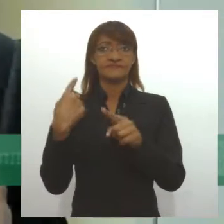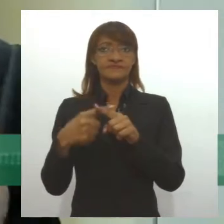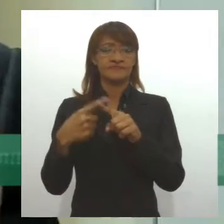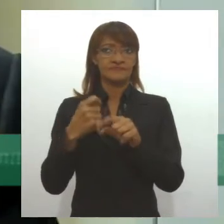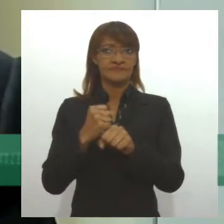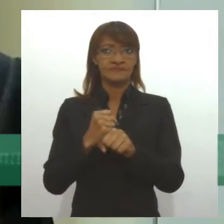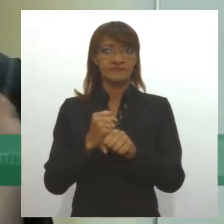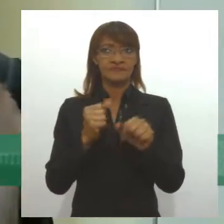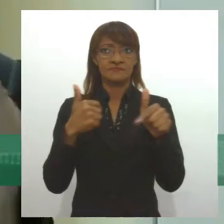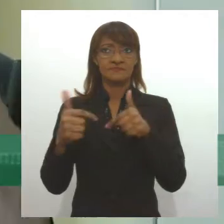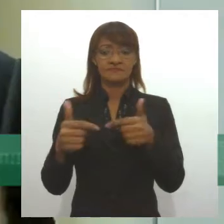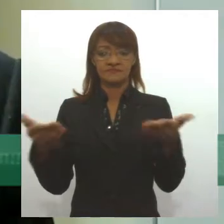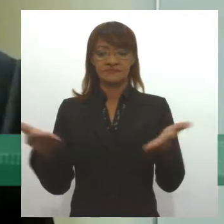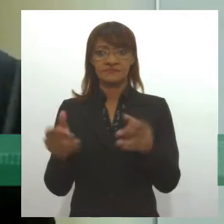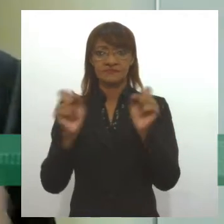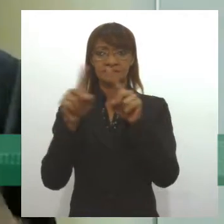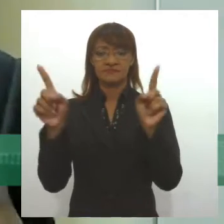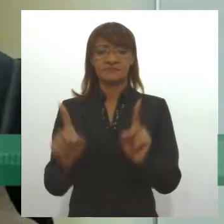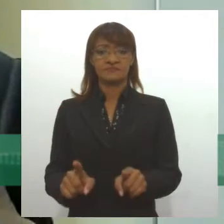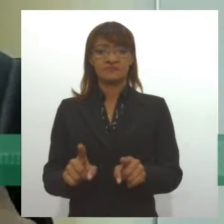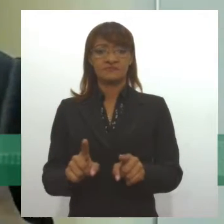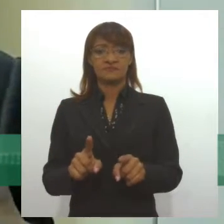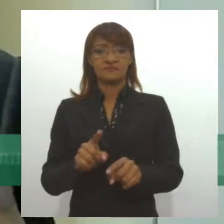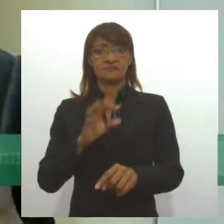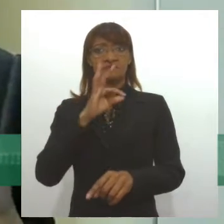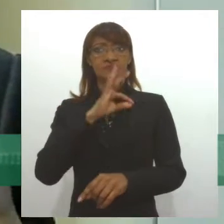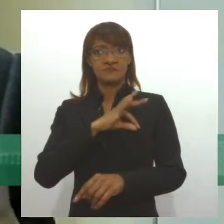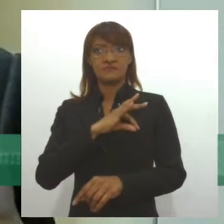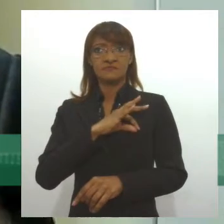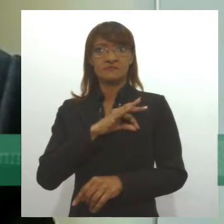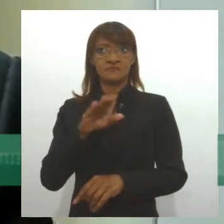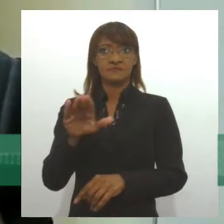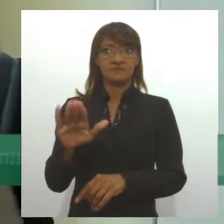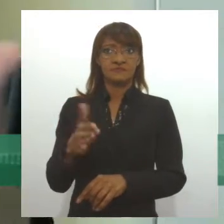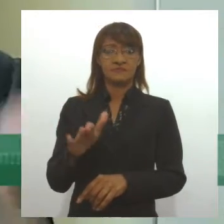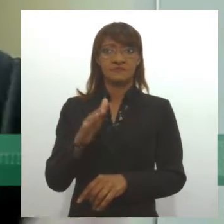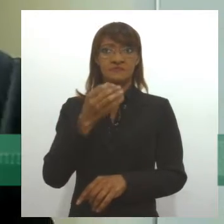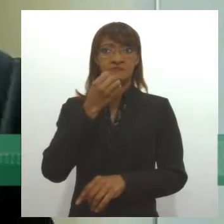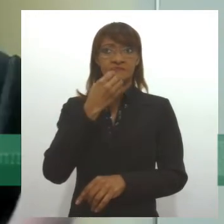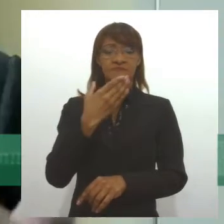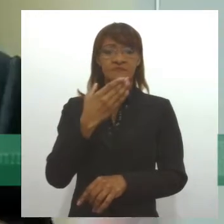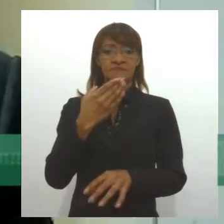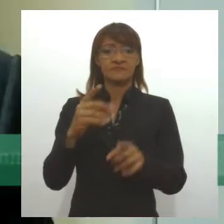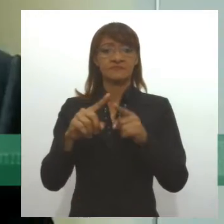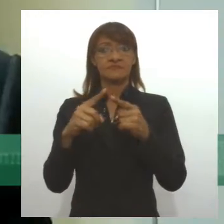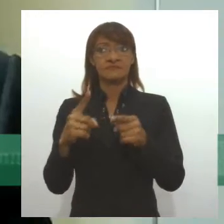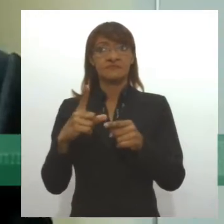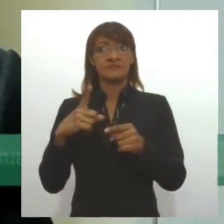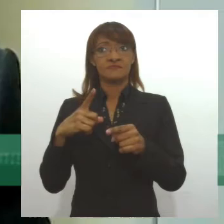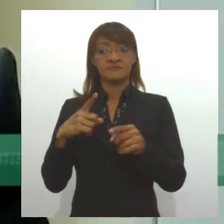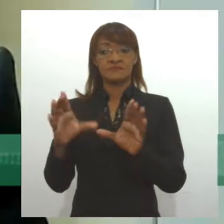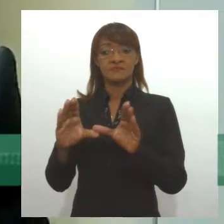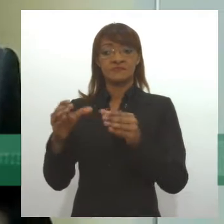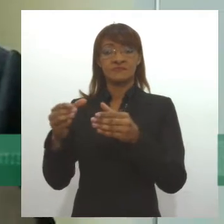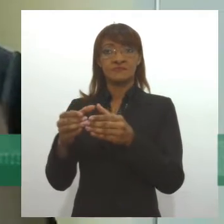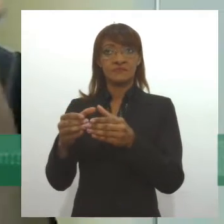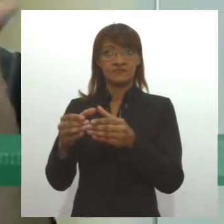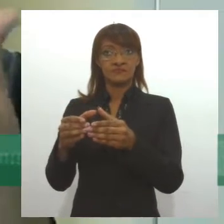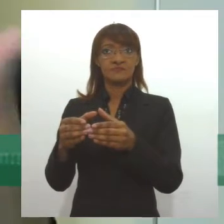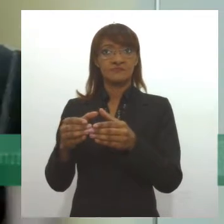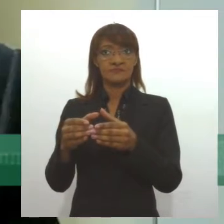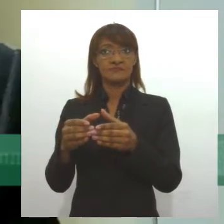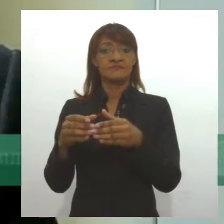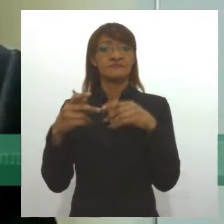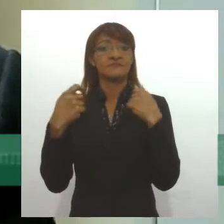o servidor ganha o razoável quando ganha. Então nós temos um grupo de privilegiados que precisa